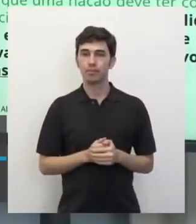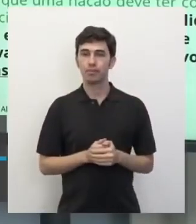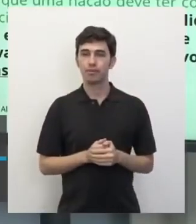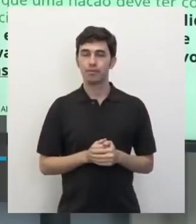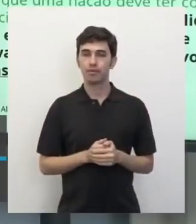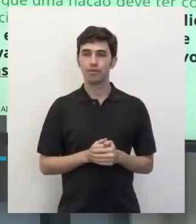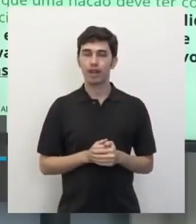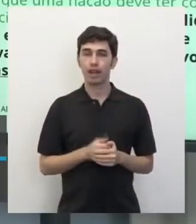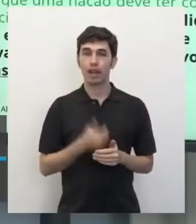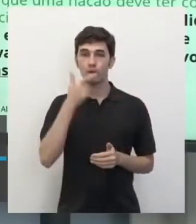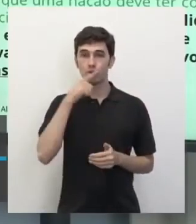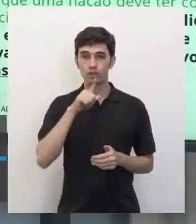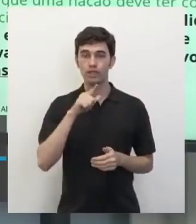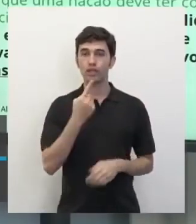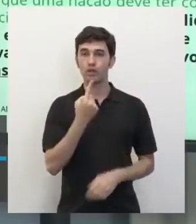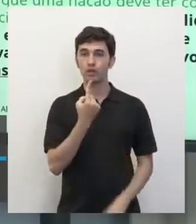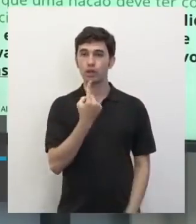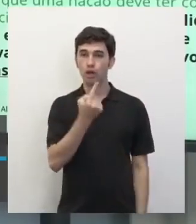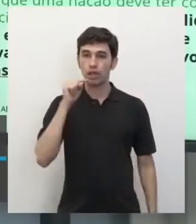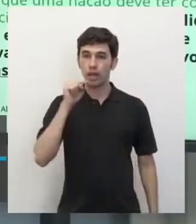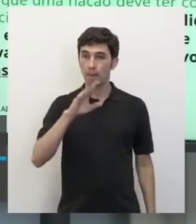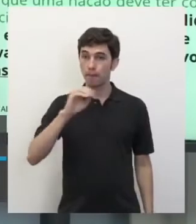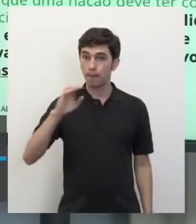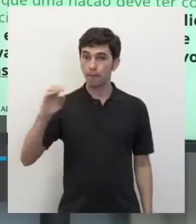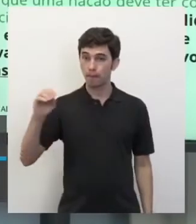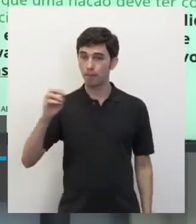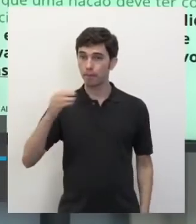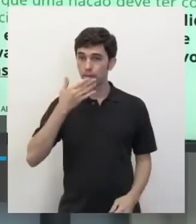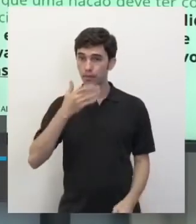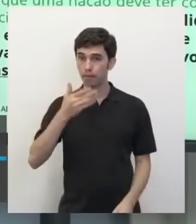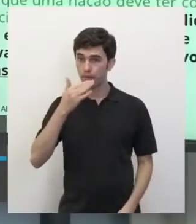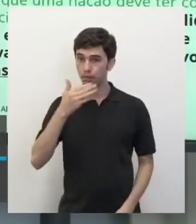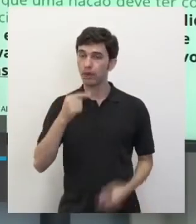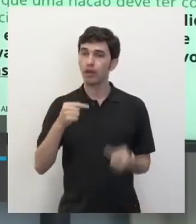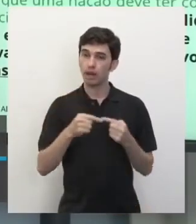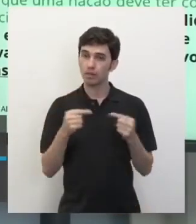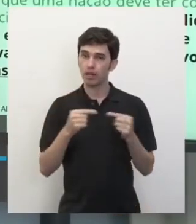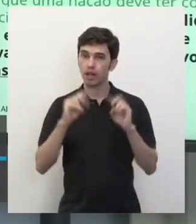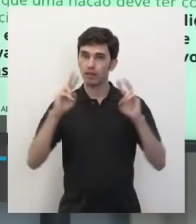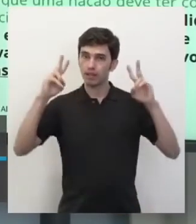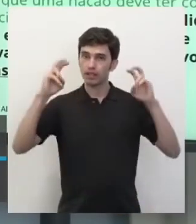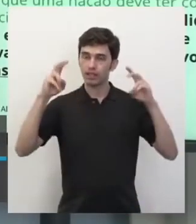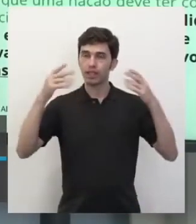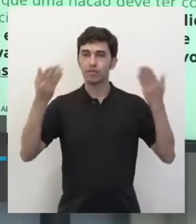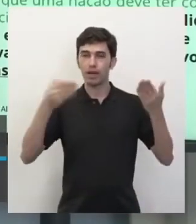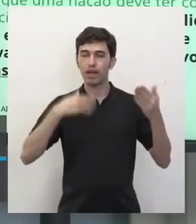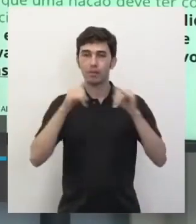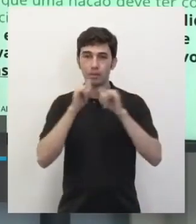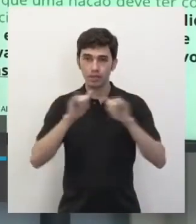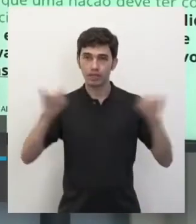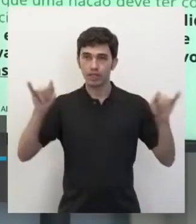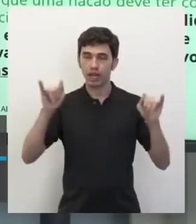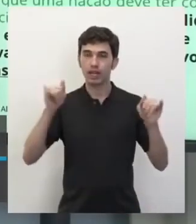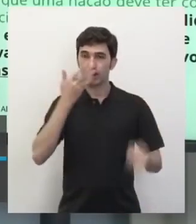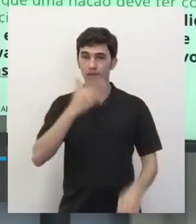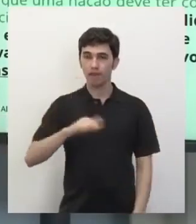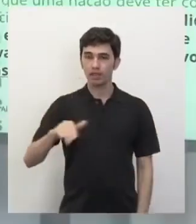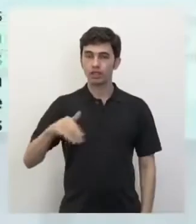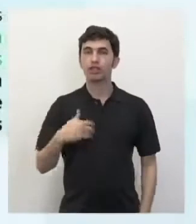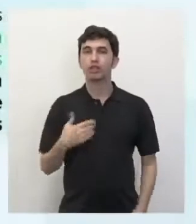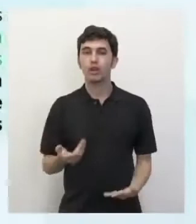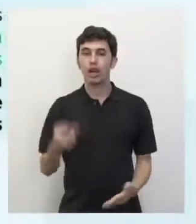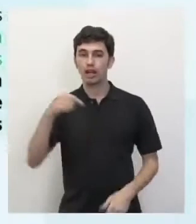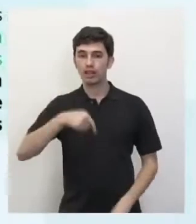tirou nota 1000 no Enem de 2014, que foi sobre esse tema, publicidade infantil em questão no Brasil. Então, vou colocar na tela e